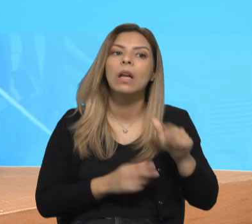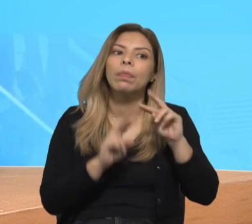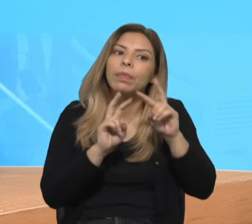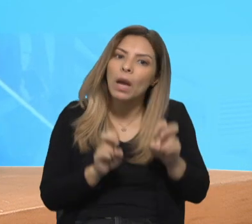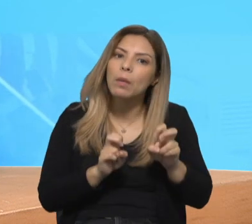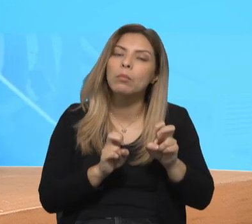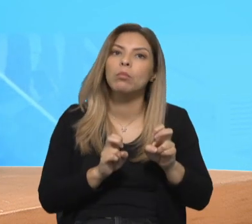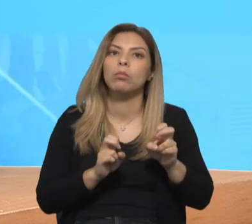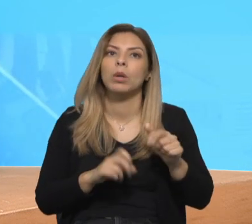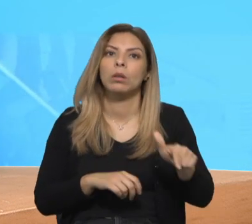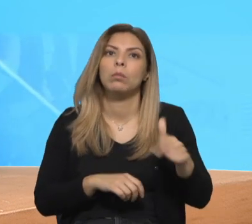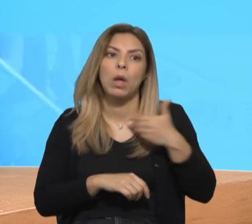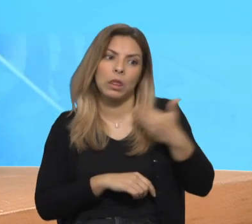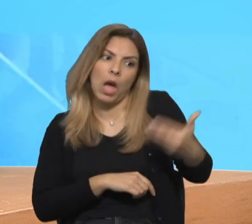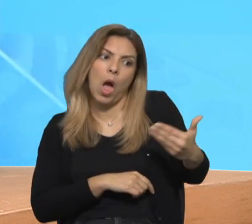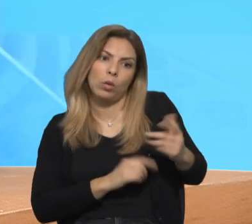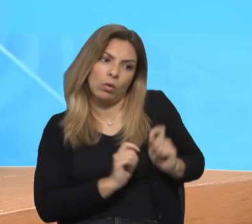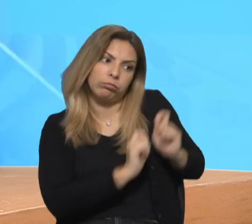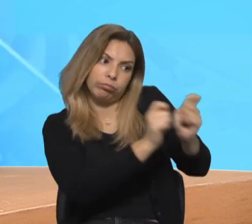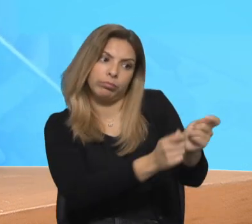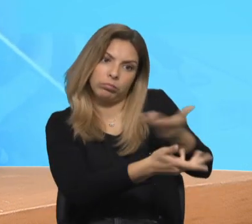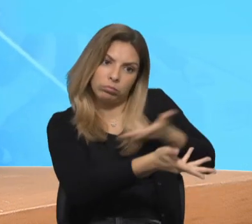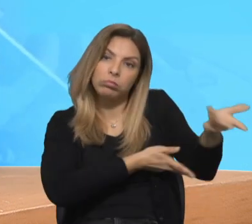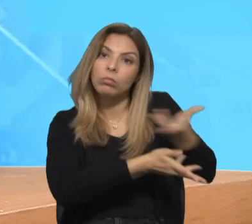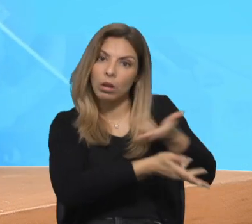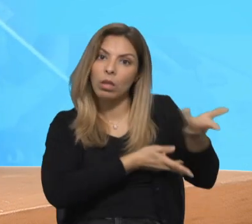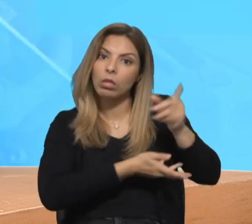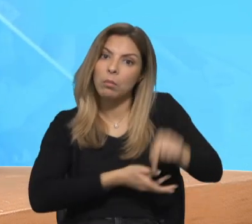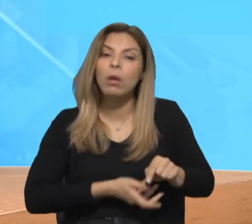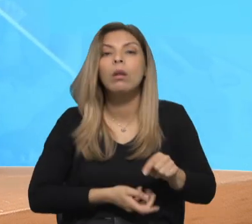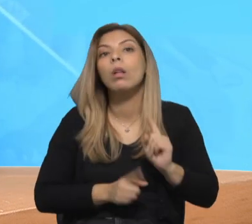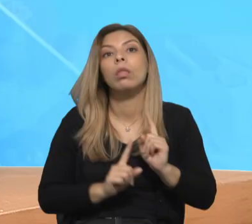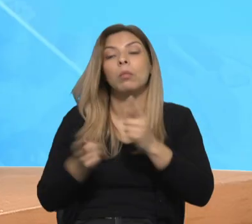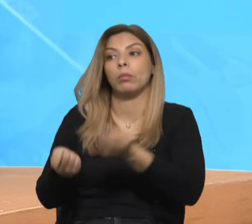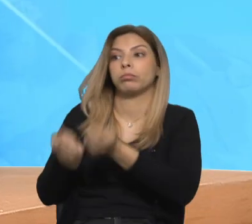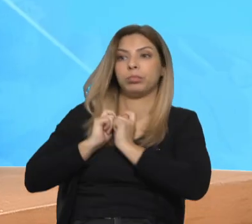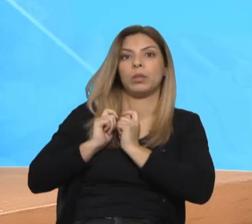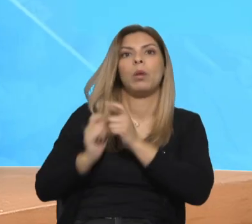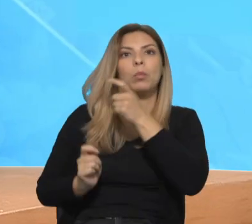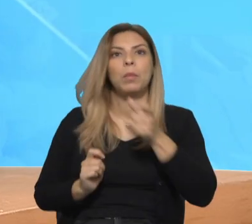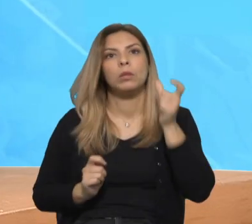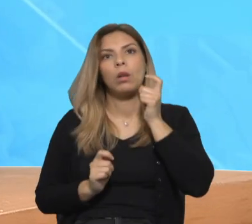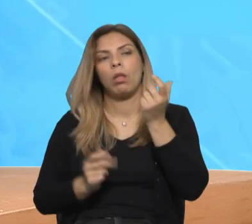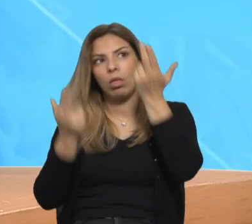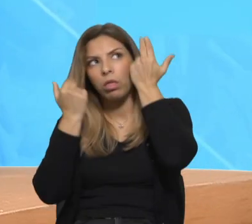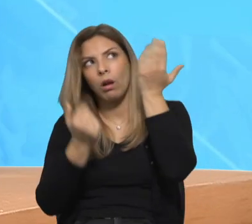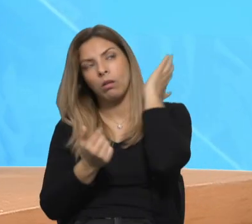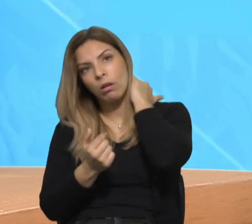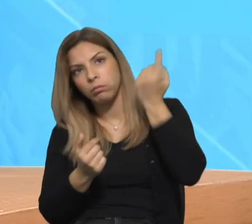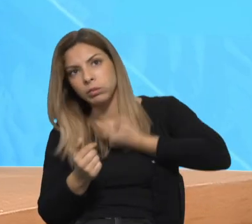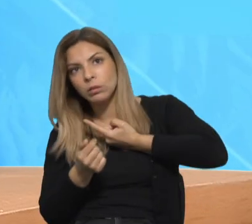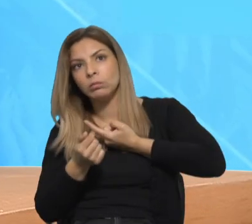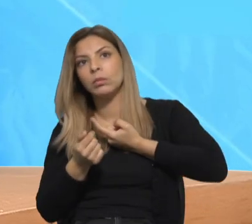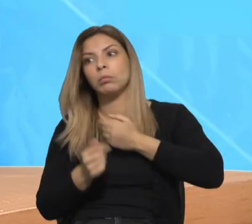devo-te obediência também, família. Não é? Sim. Depois, na ordenação, há aquela parte que diz: prometes-me obediência a mim e aos meus sucessores.